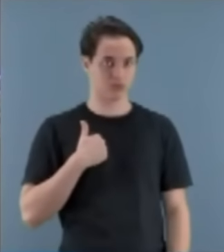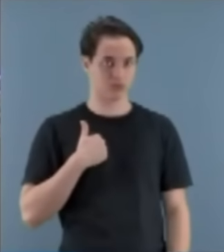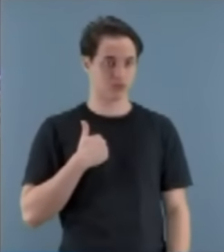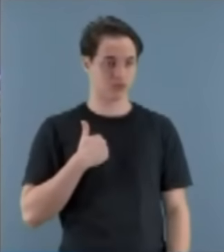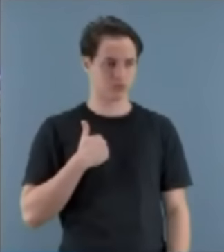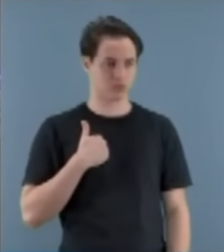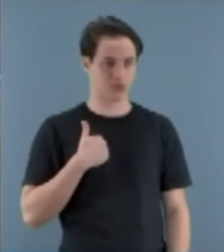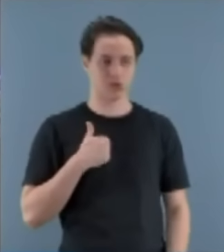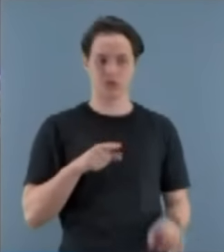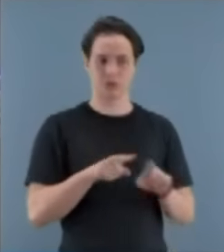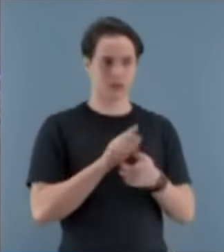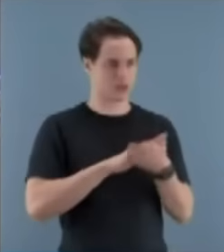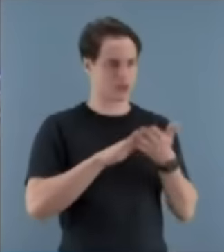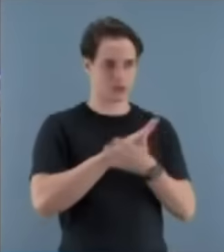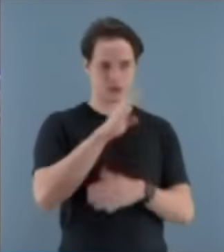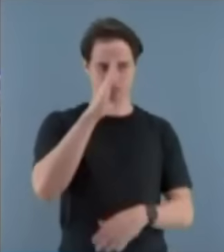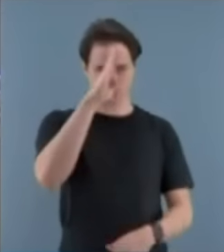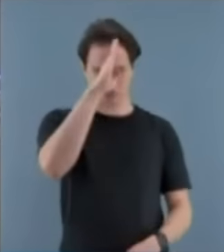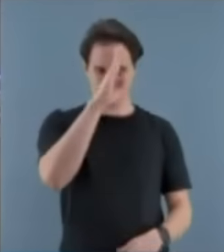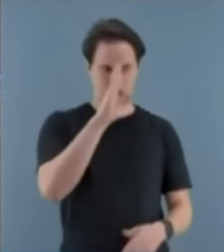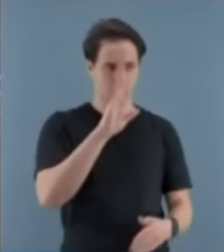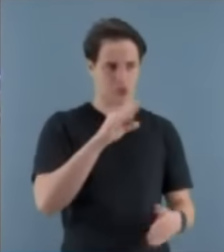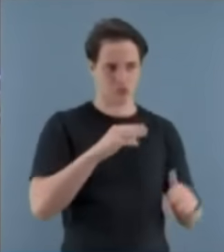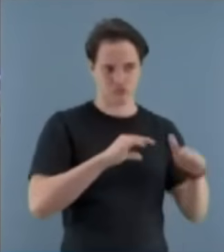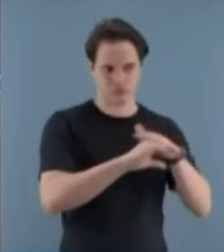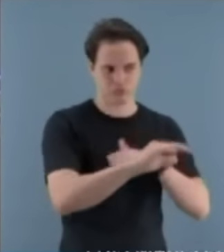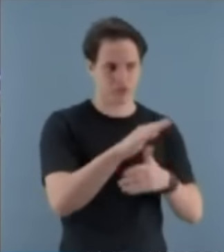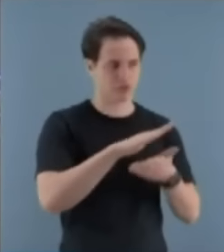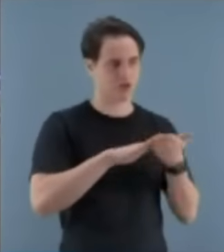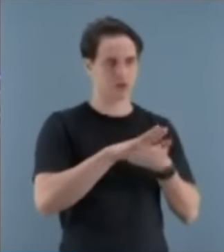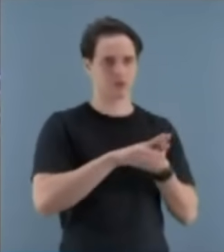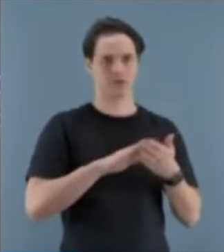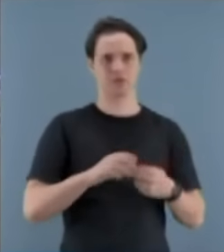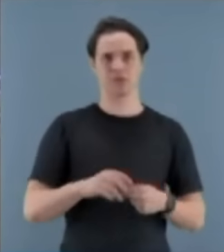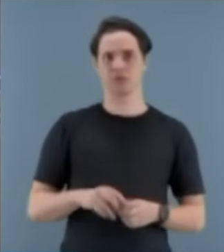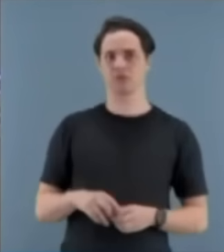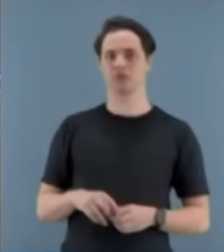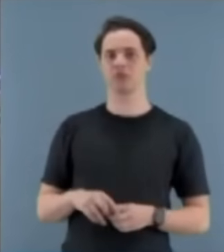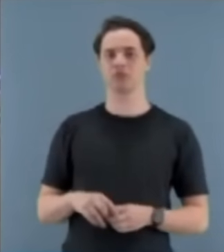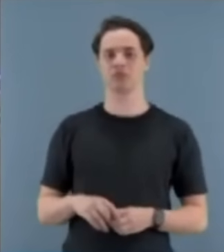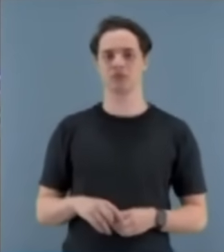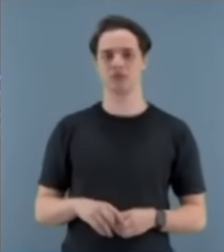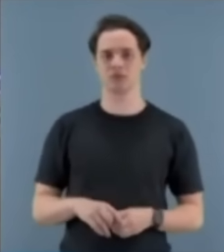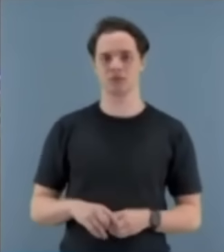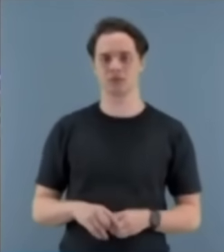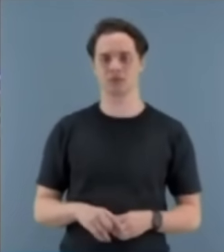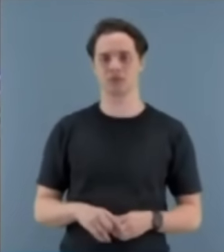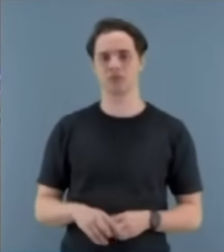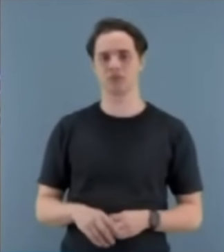ex-primeira-dama, Michelle Bolsonaro, e nem na conta do ex-presidente, Jair Messias Bolsonaro.